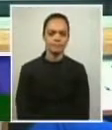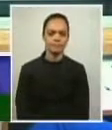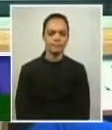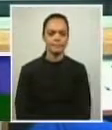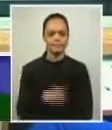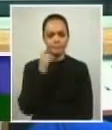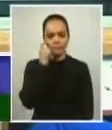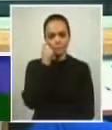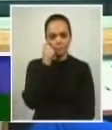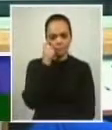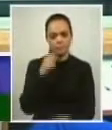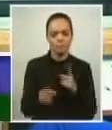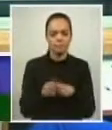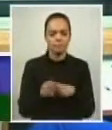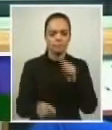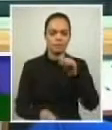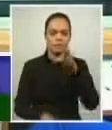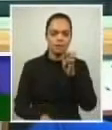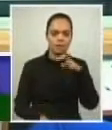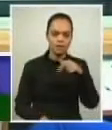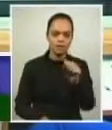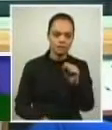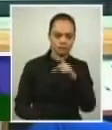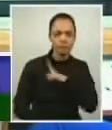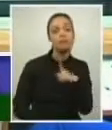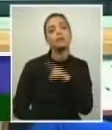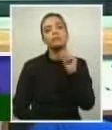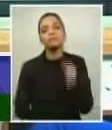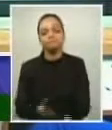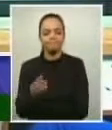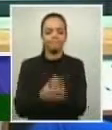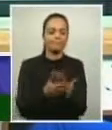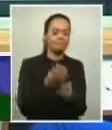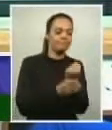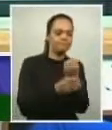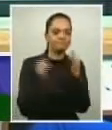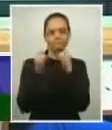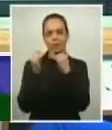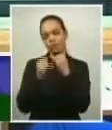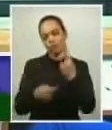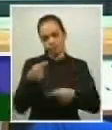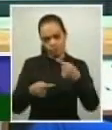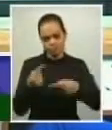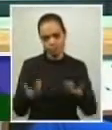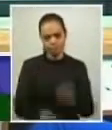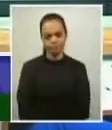em Atenas e foram criadas instituições políticas